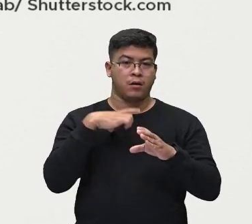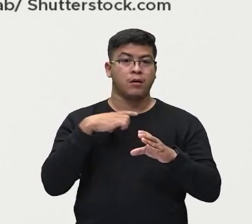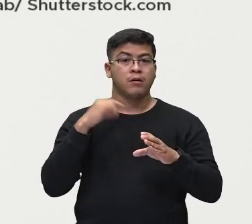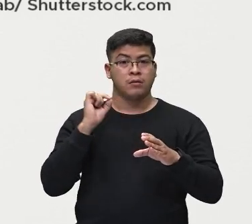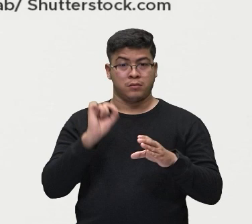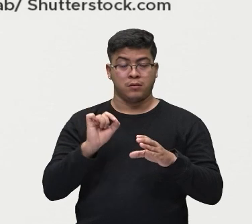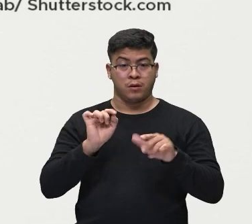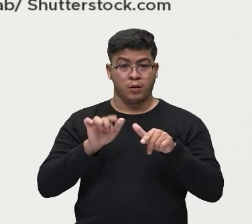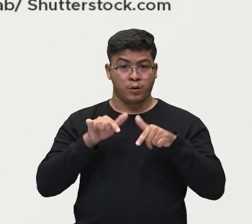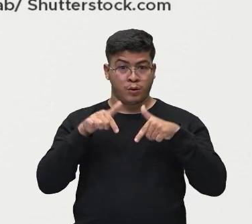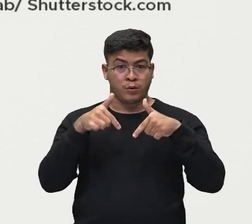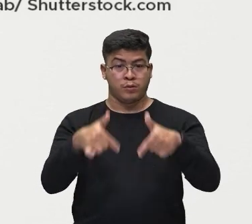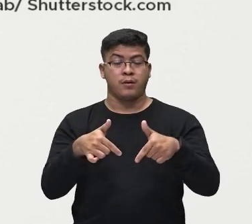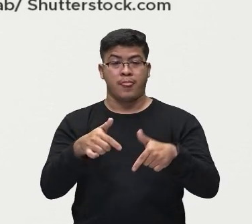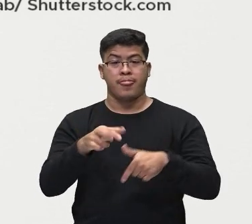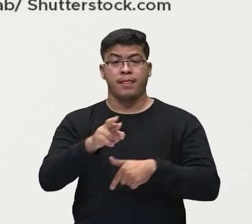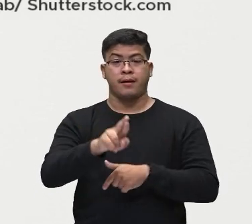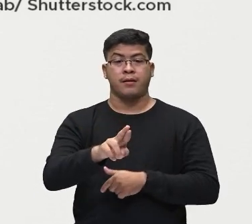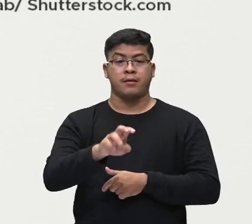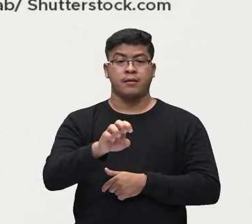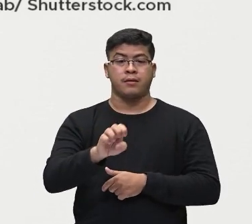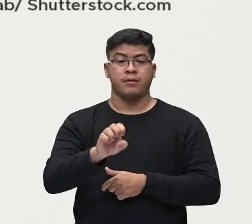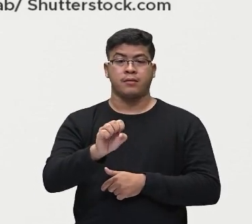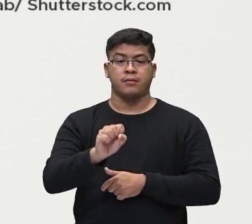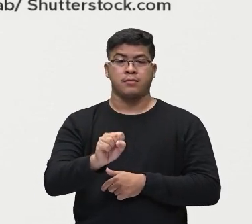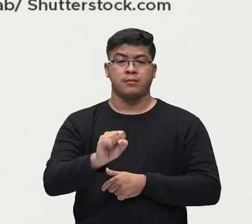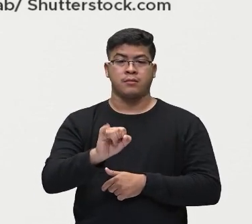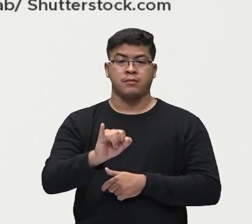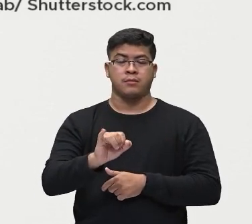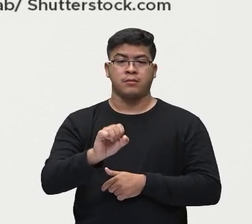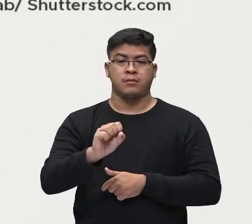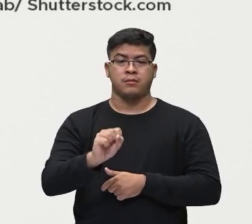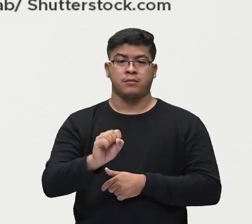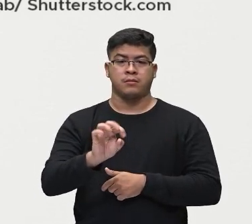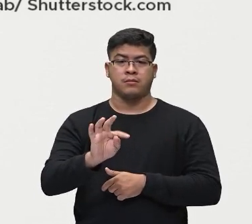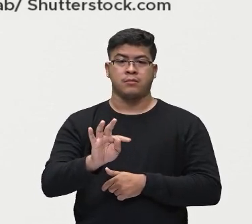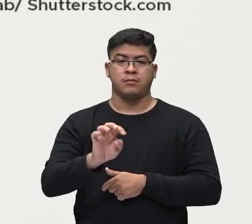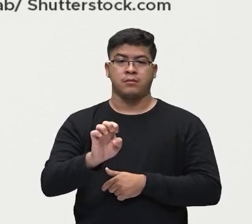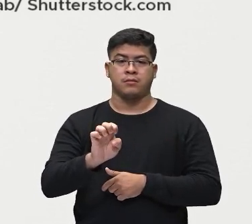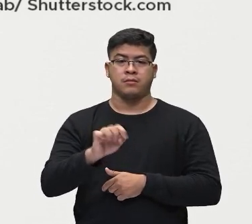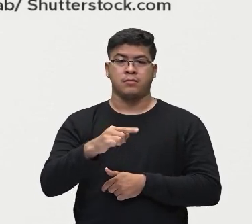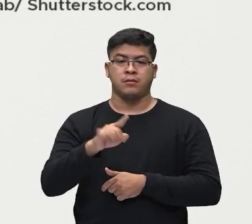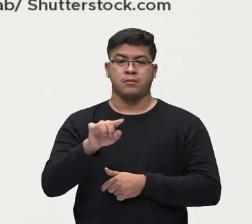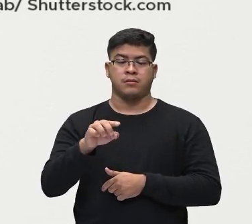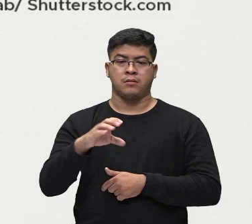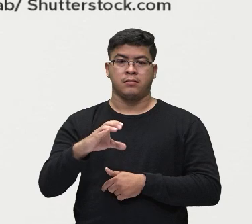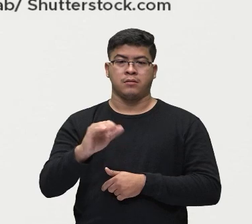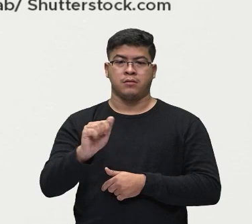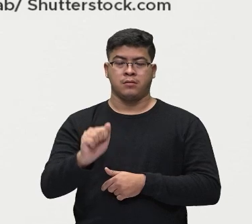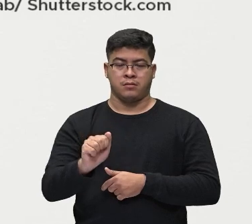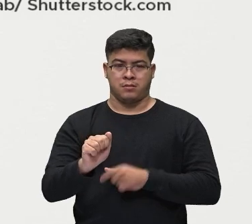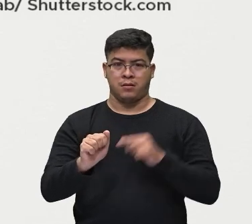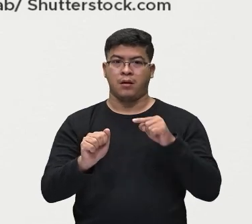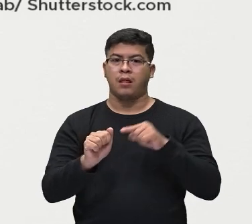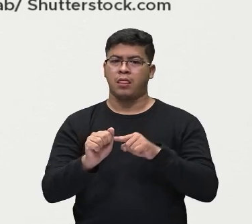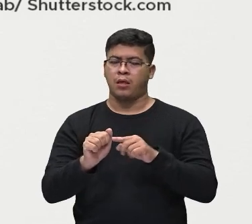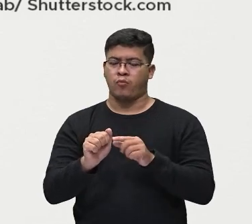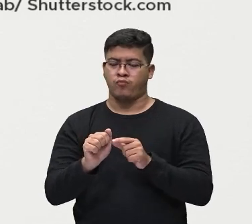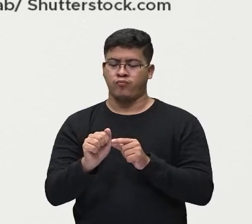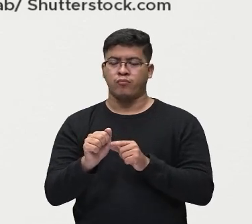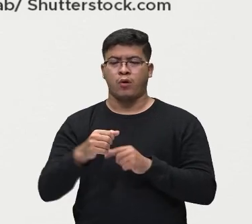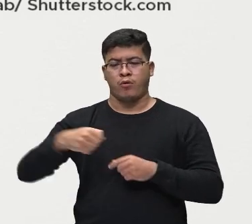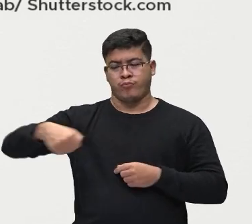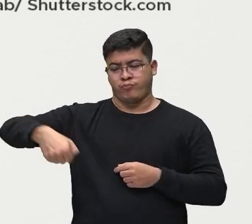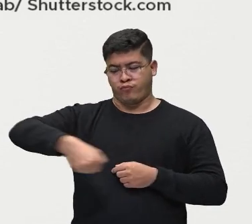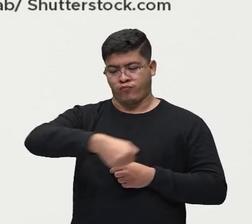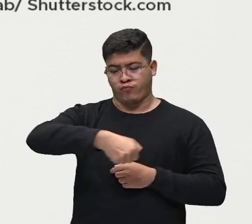populares resistências. Observem que aqui a gente tem um ferro, mas por dentro do ferro a gente tem uma estrutura